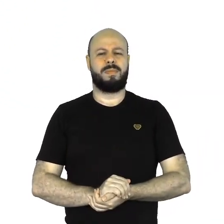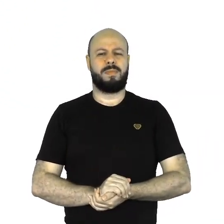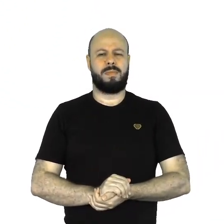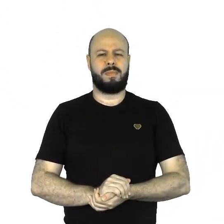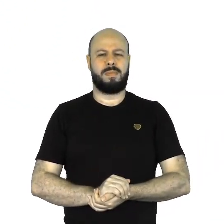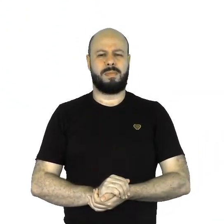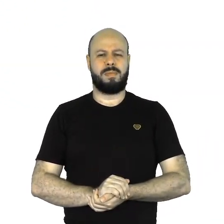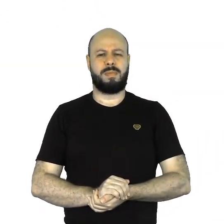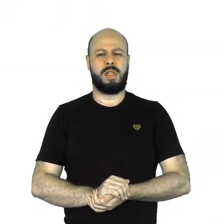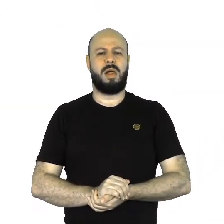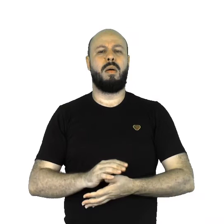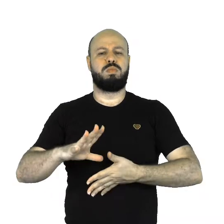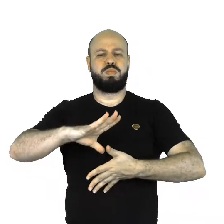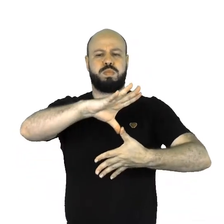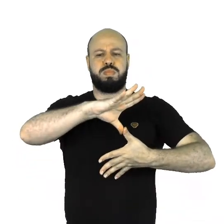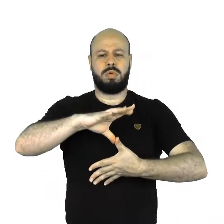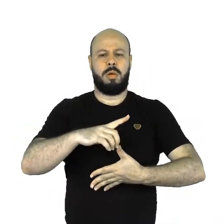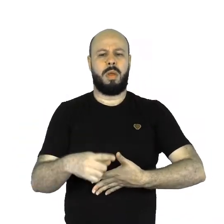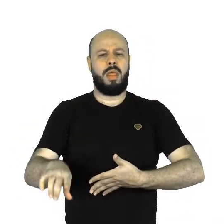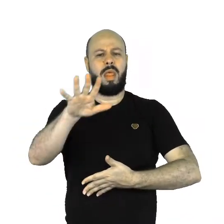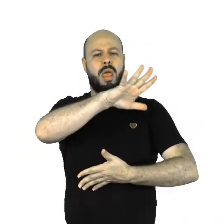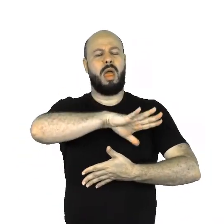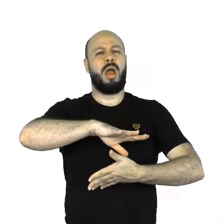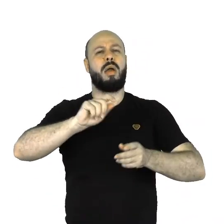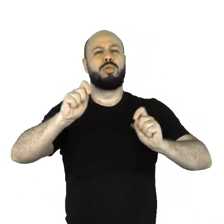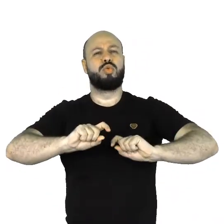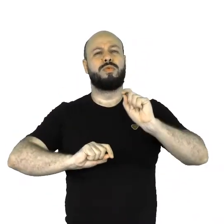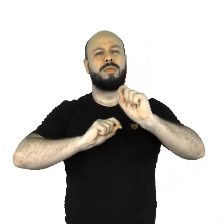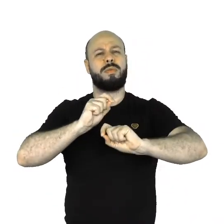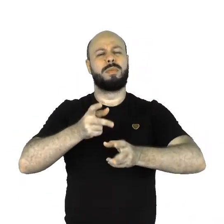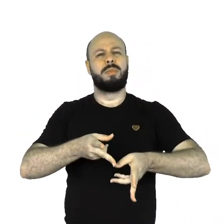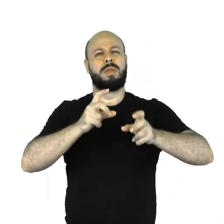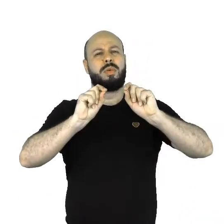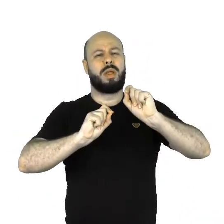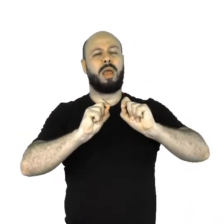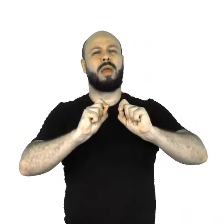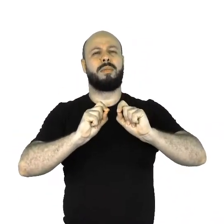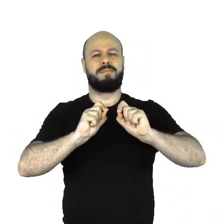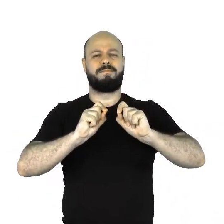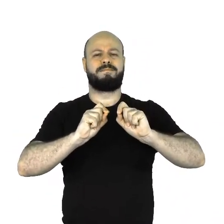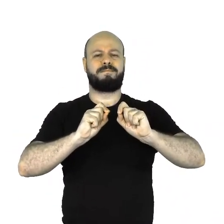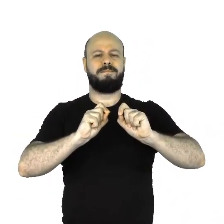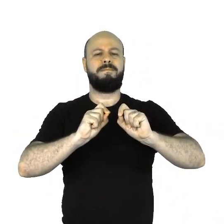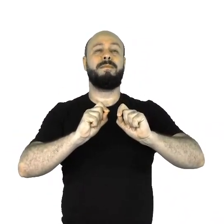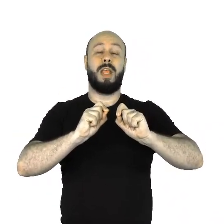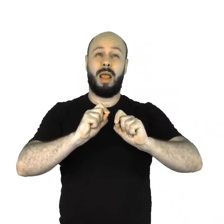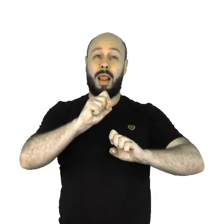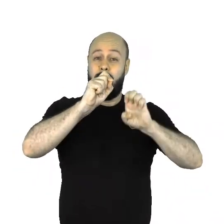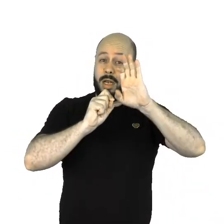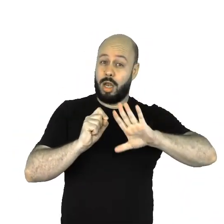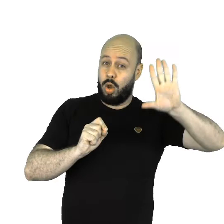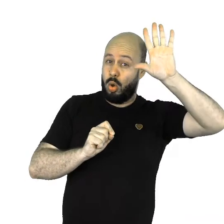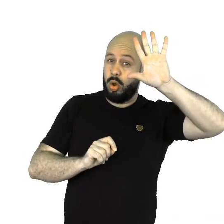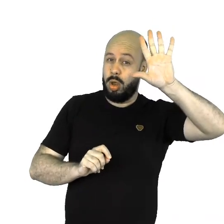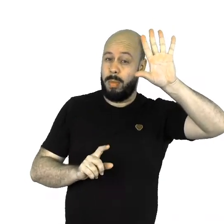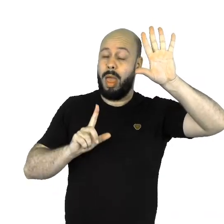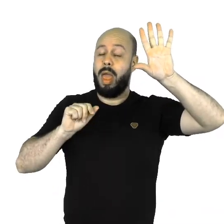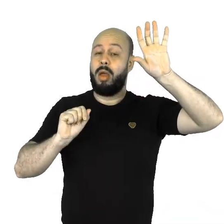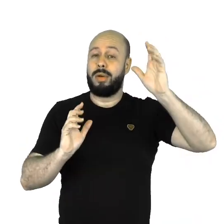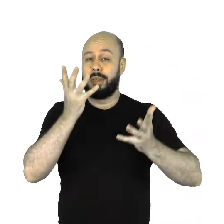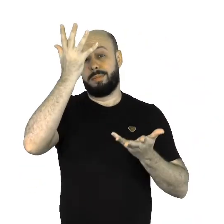Na observação do mapa, pessoal, a gente consegue ver que o que demanda no continente europeu é o